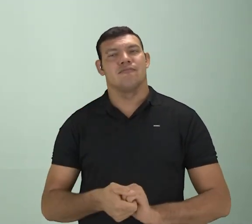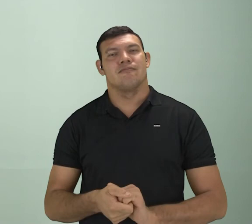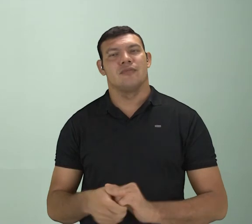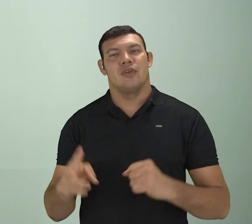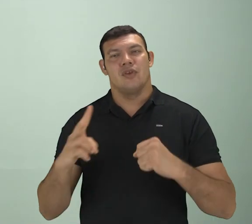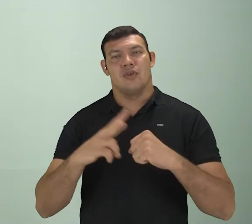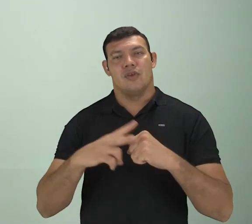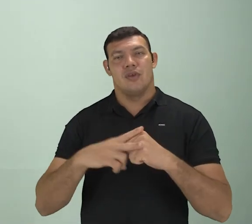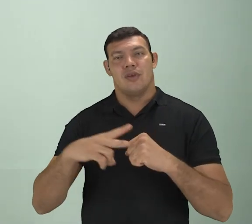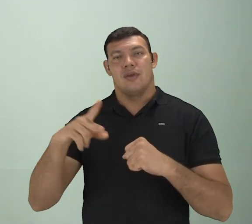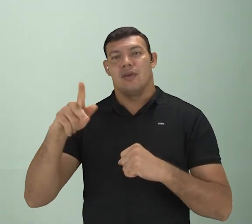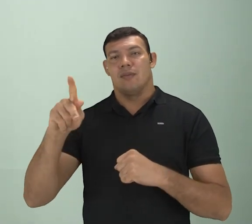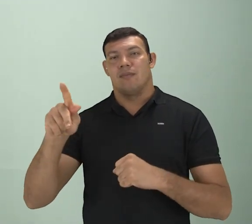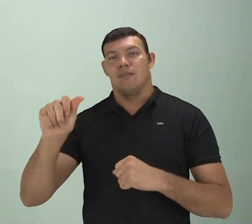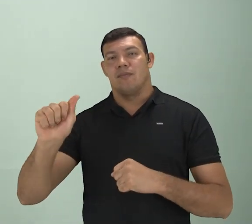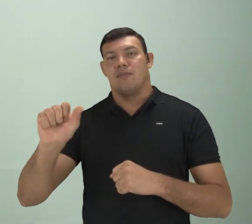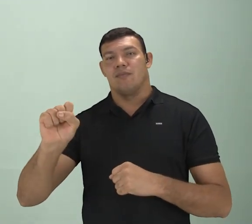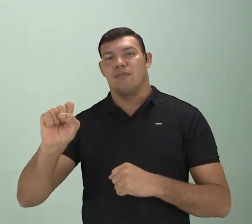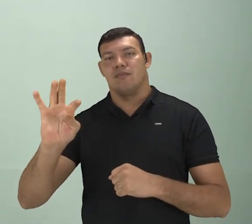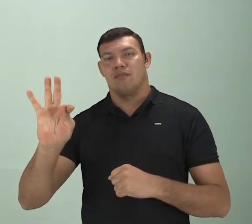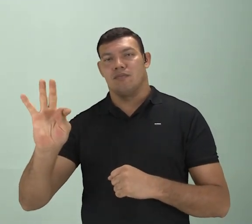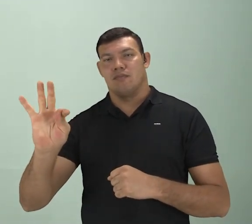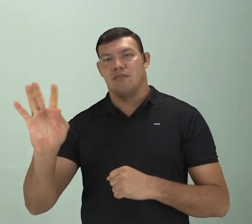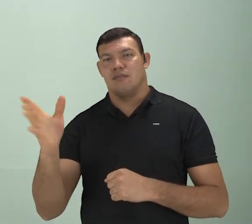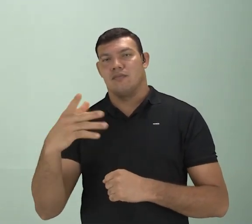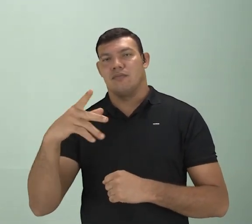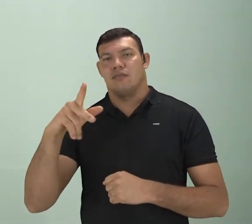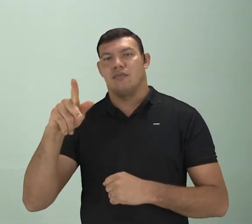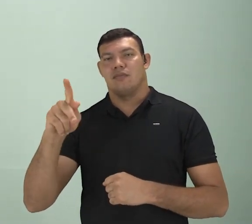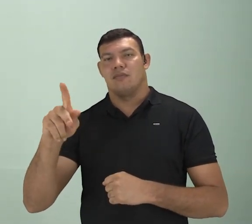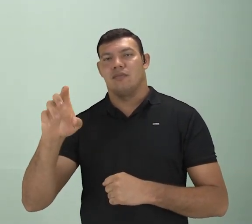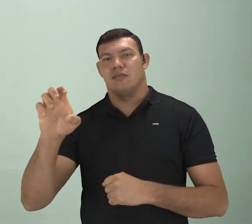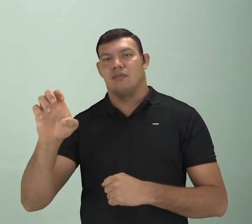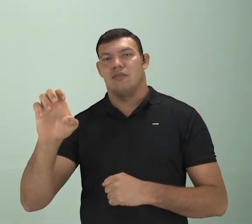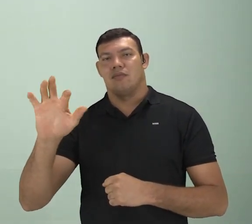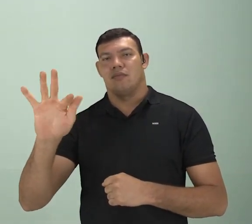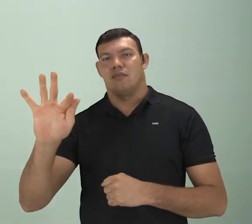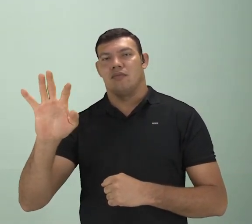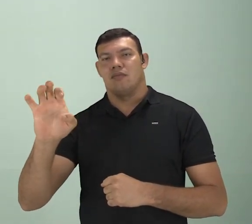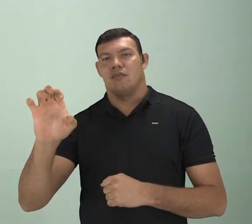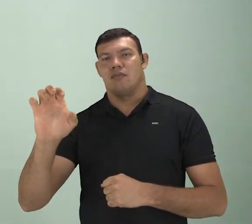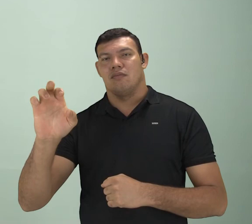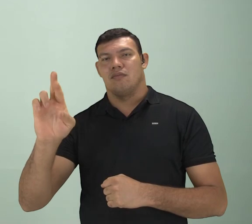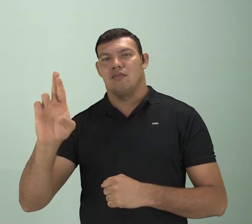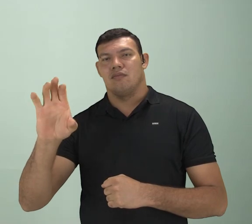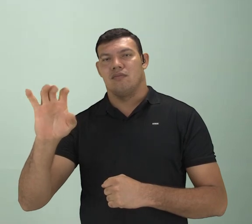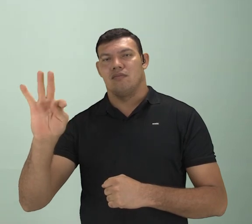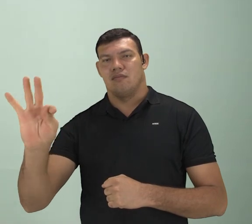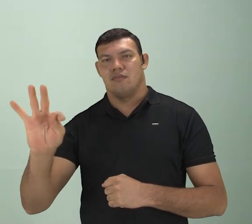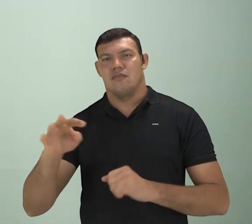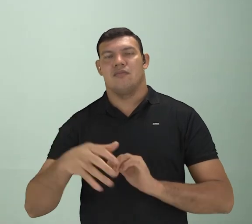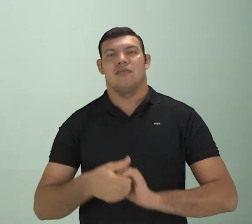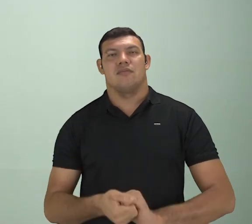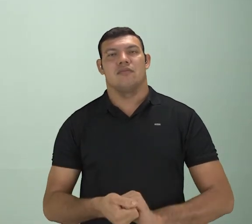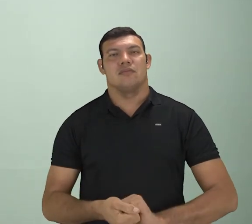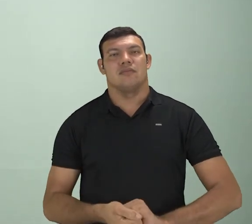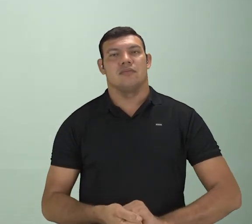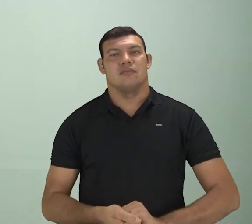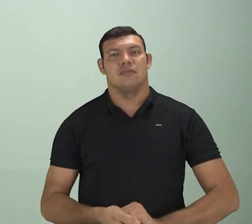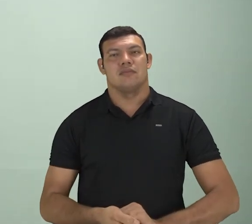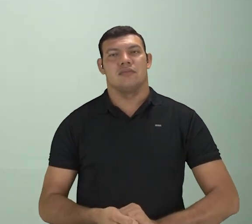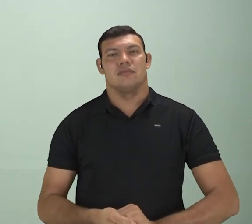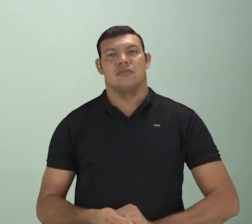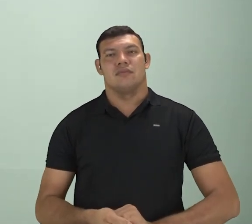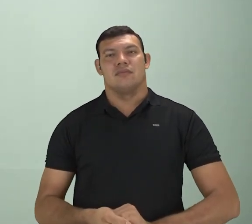passado do passado maçã que aconteceu antes de ultrassom no passado essa é a definição do paços